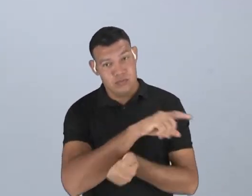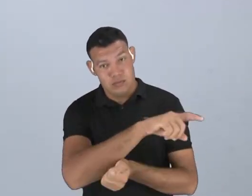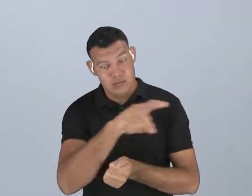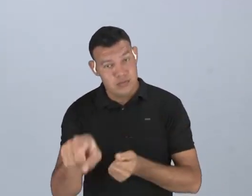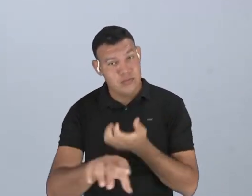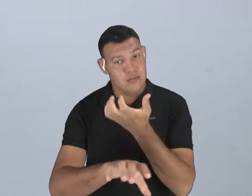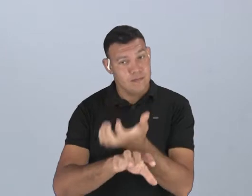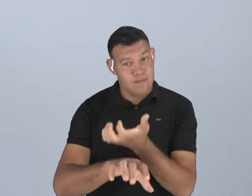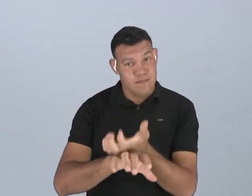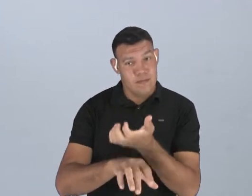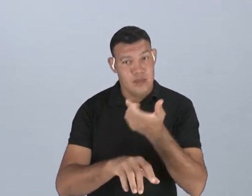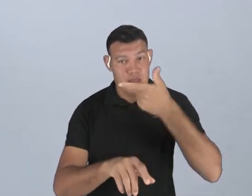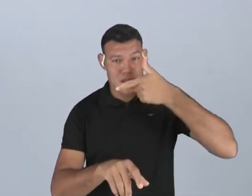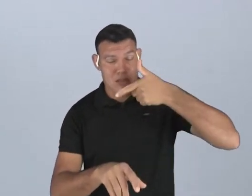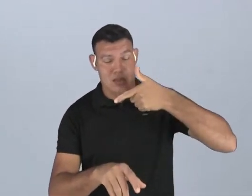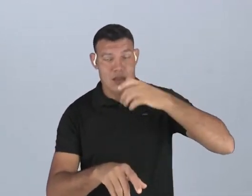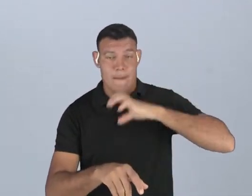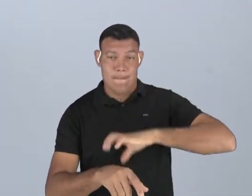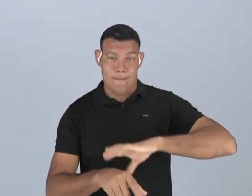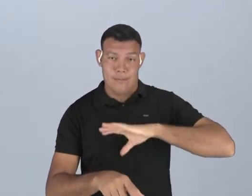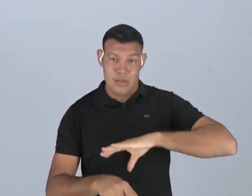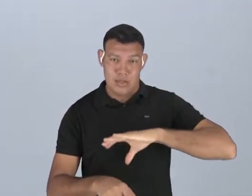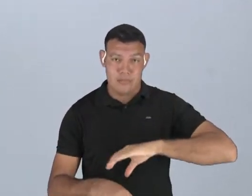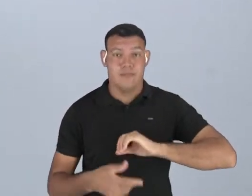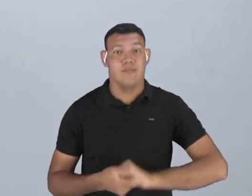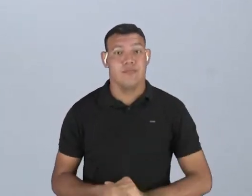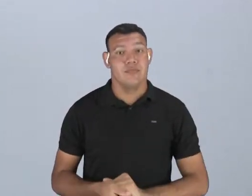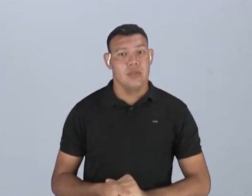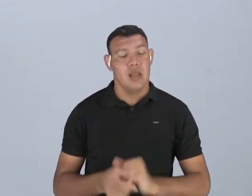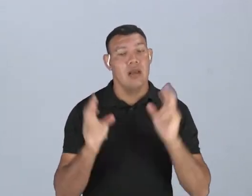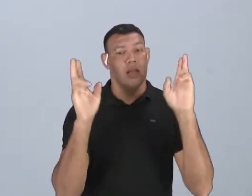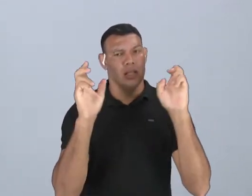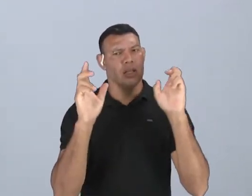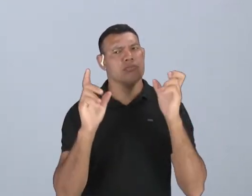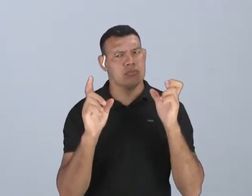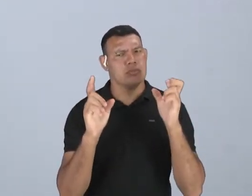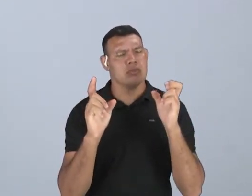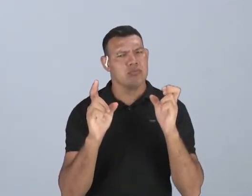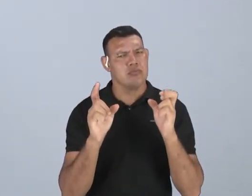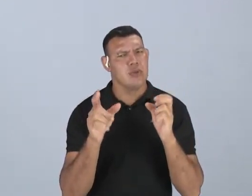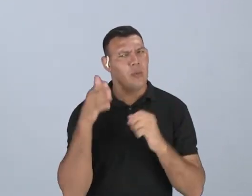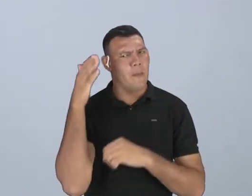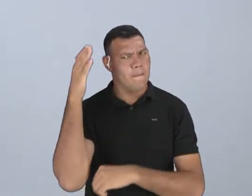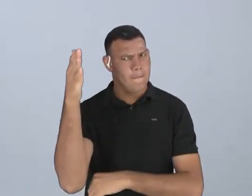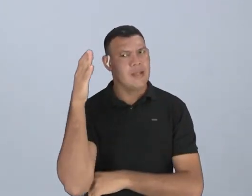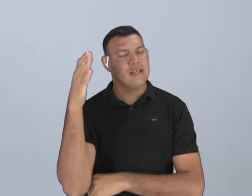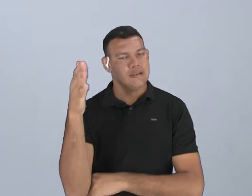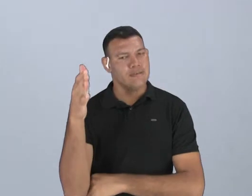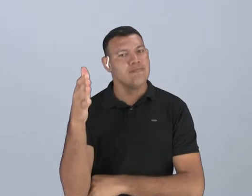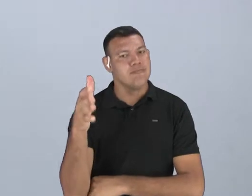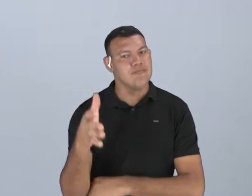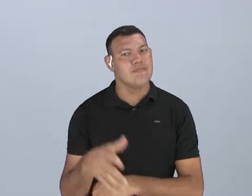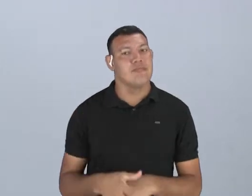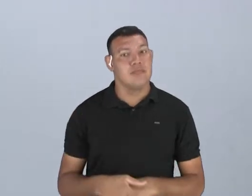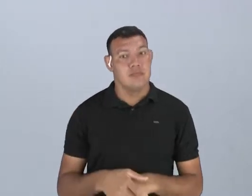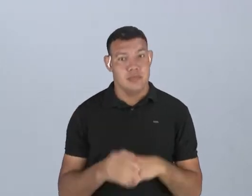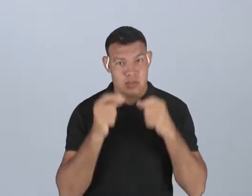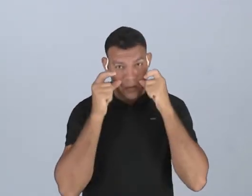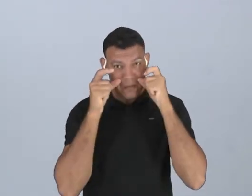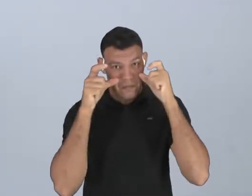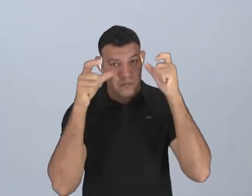portuguesa e um assunto muito recorrente e que nos cobra muitas vezes a